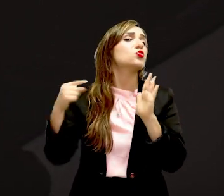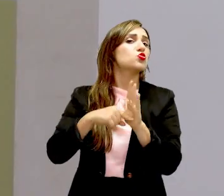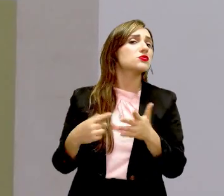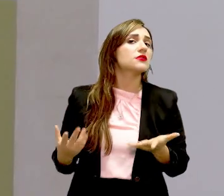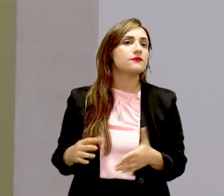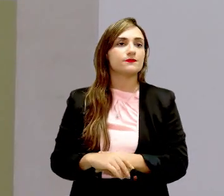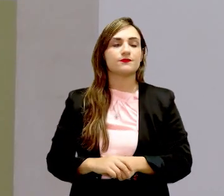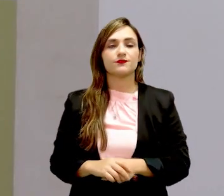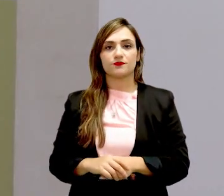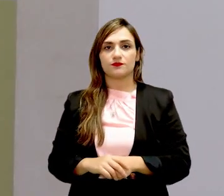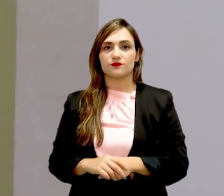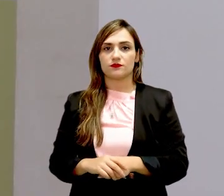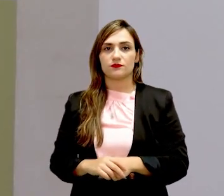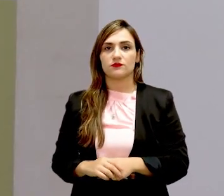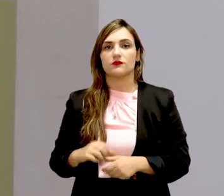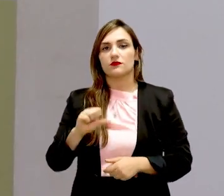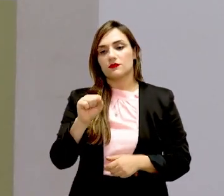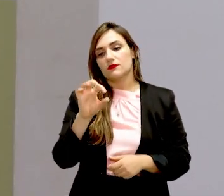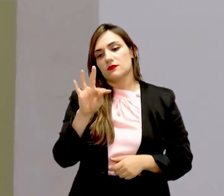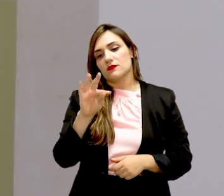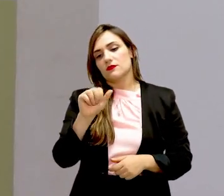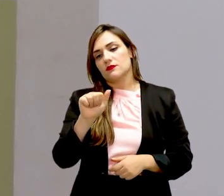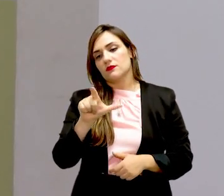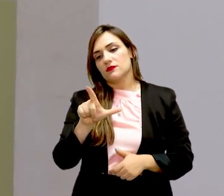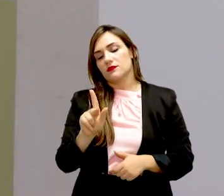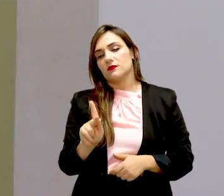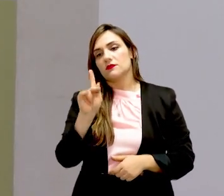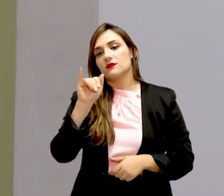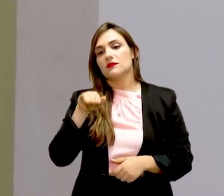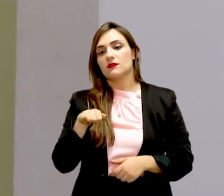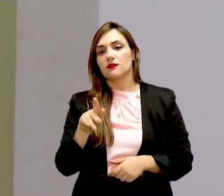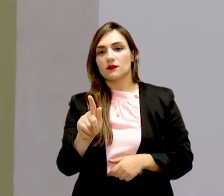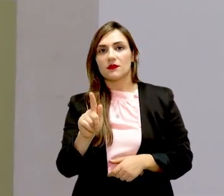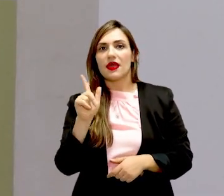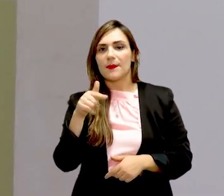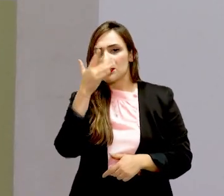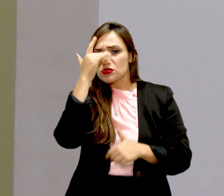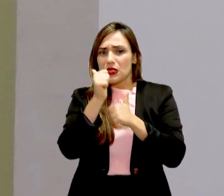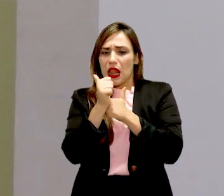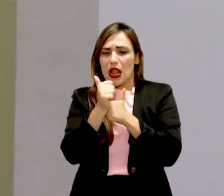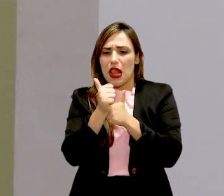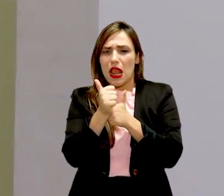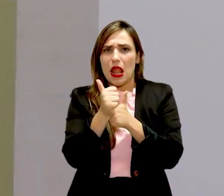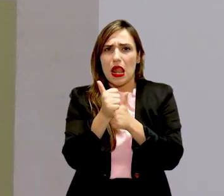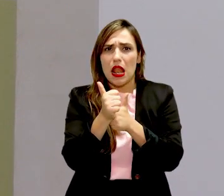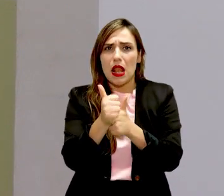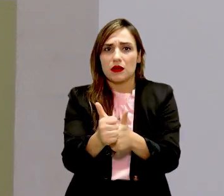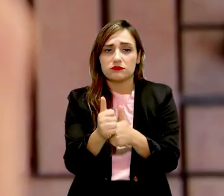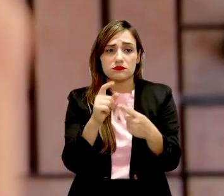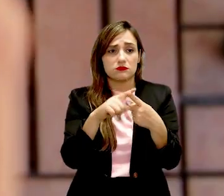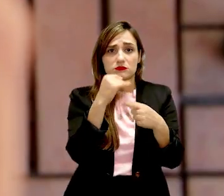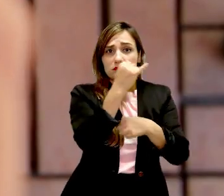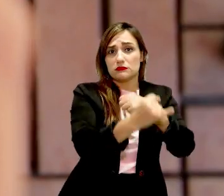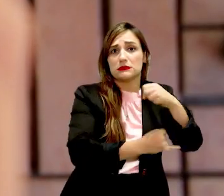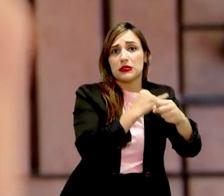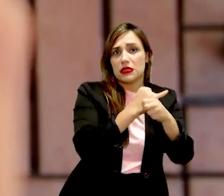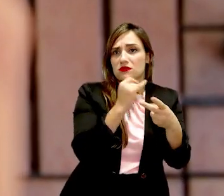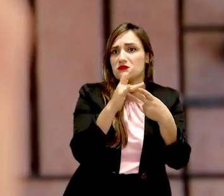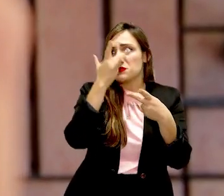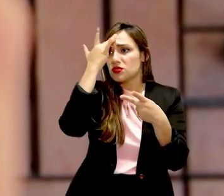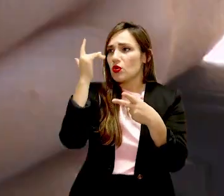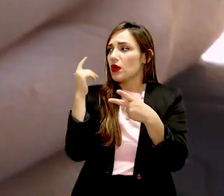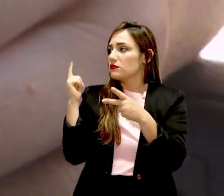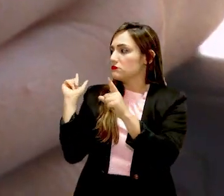denúncia. Só para reforçar, o crime de stalking é definido como perseguição reiterada por qualquer meio, como a internet,